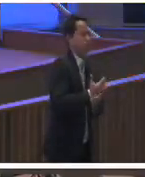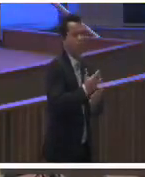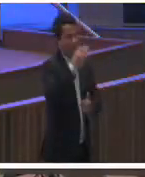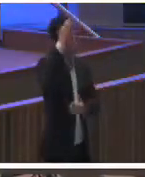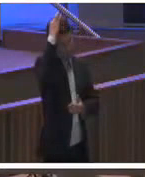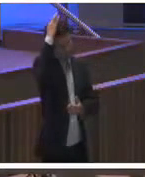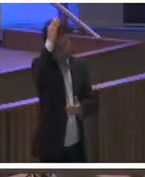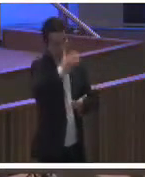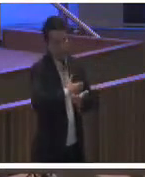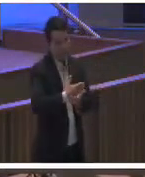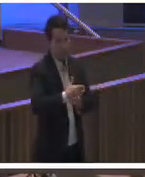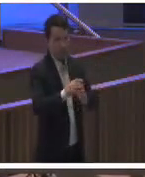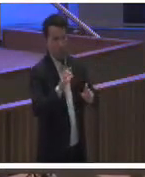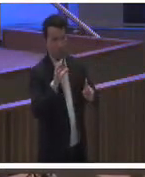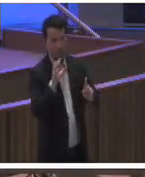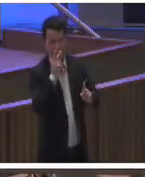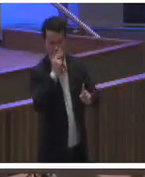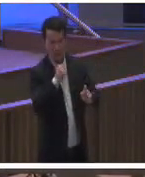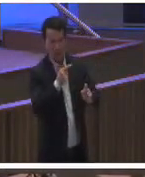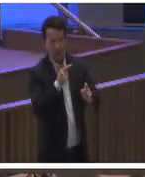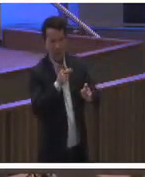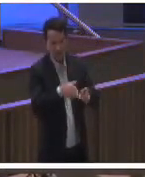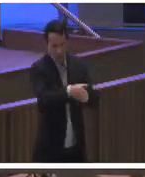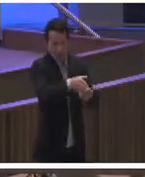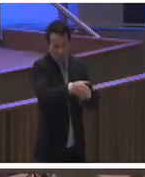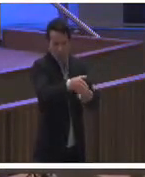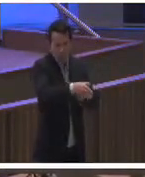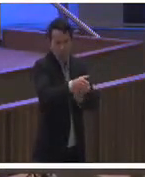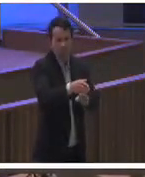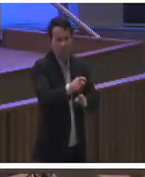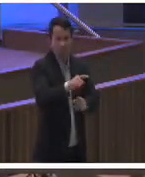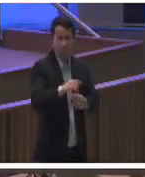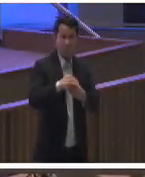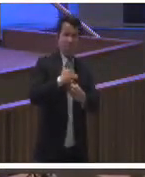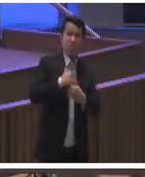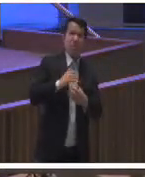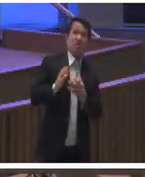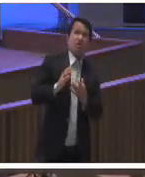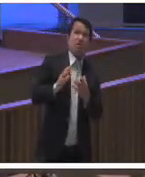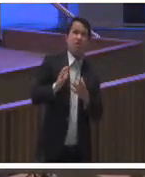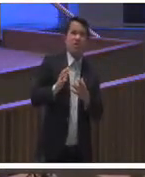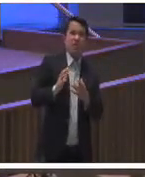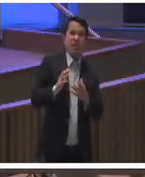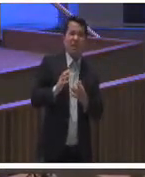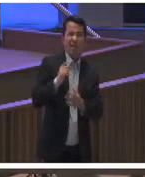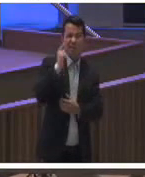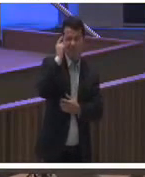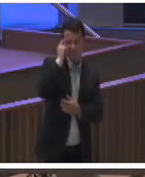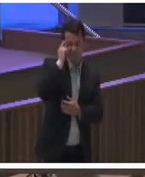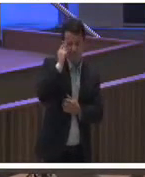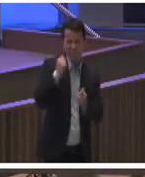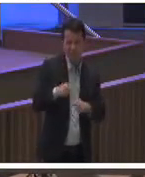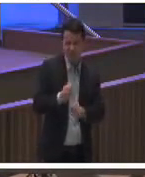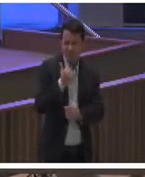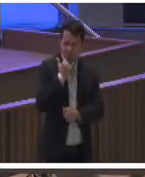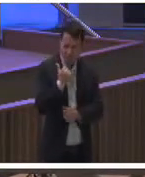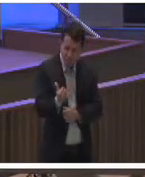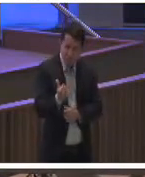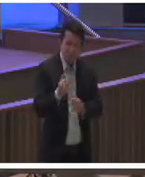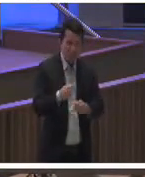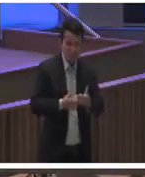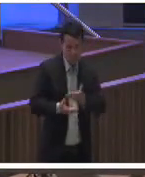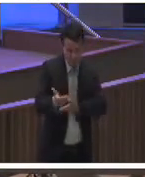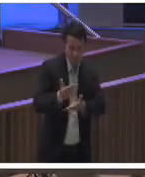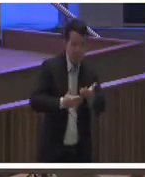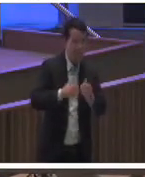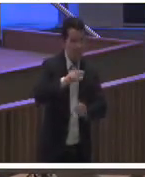essas fortalezas, vai consertar o relacionamento entre pais e filhos, entre irmãos e